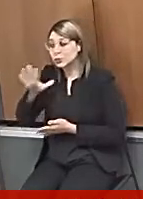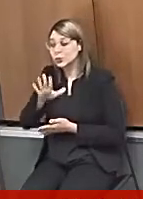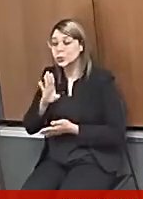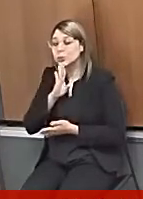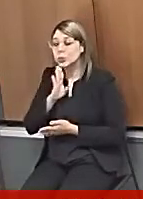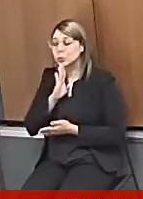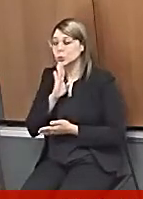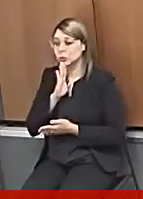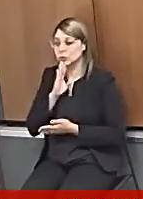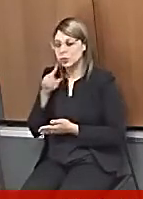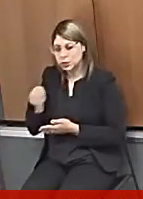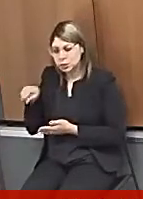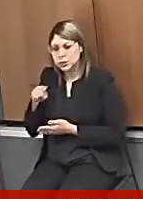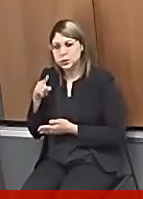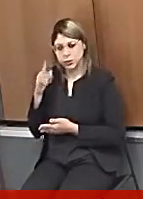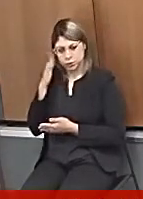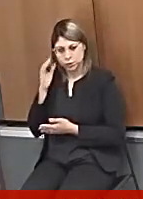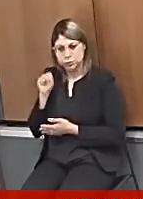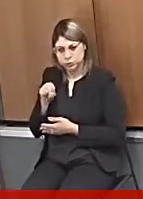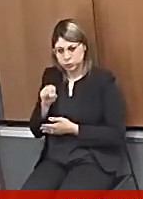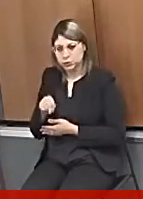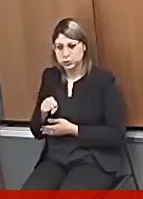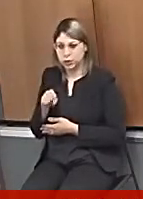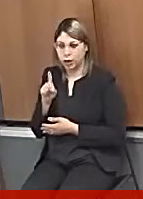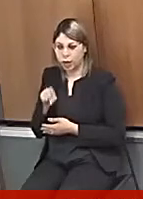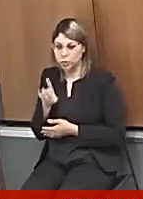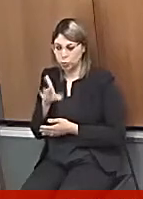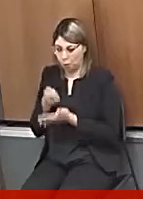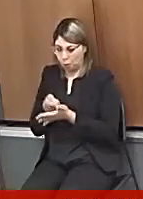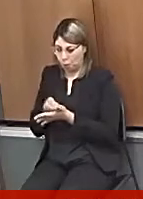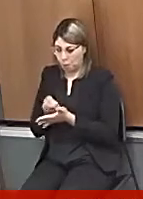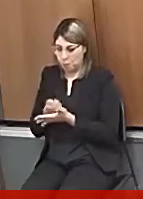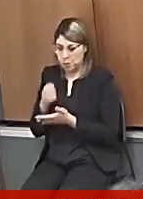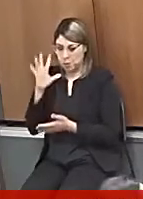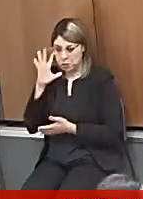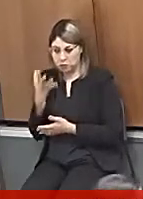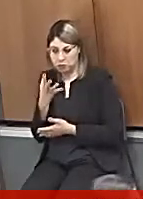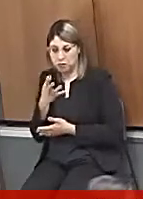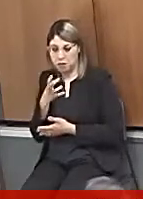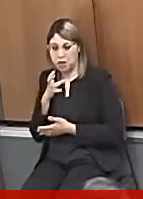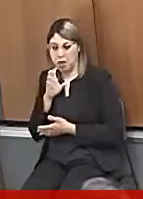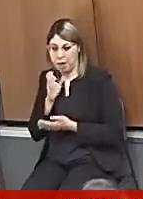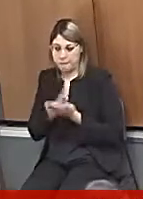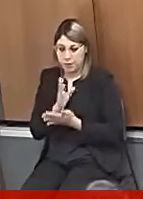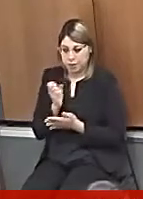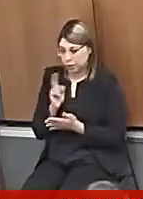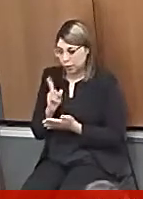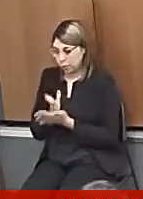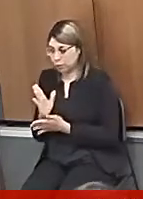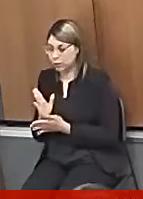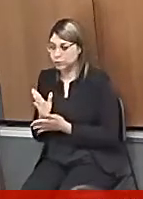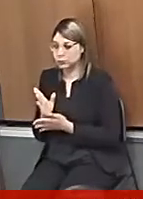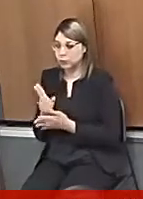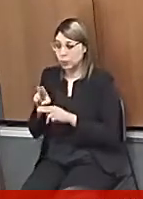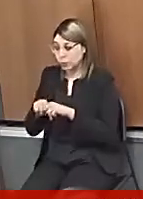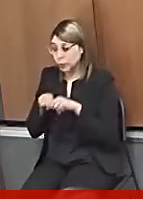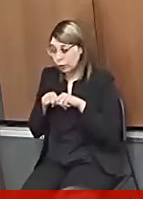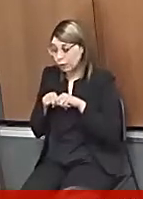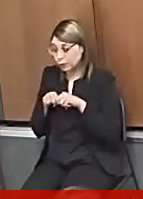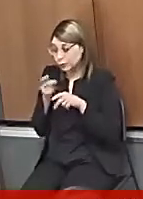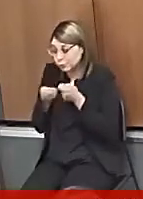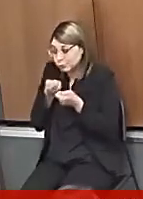conhecimento eles têm sim é aquela pressão de decidir ou não definir ou não pela questão de custo